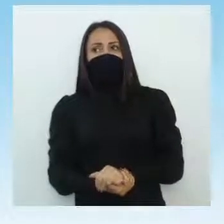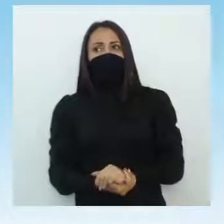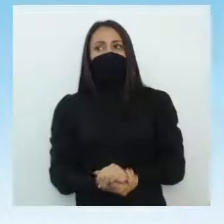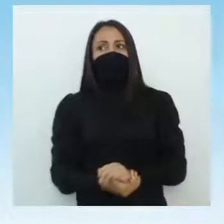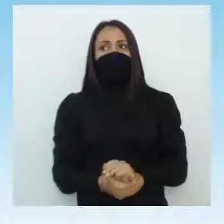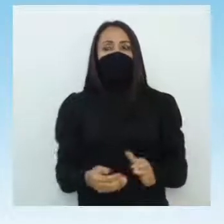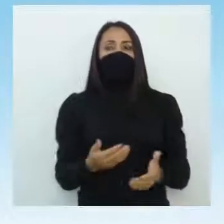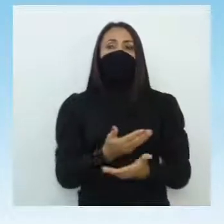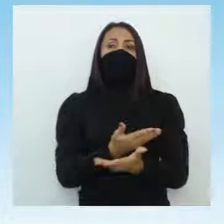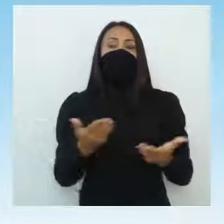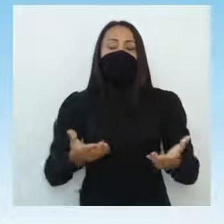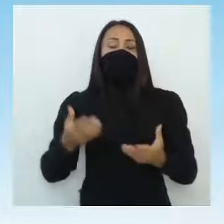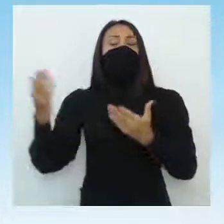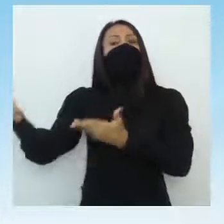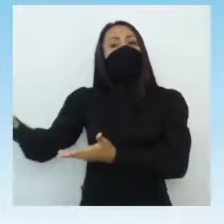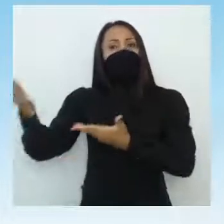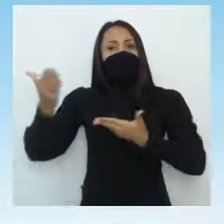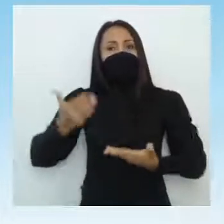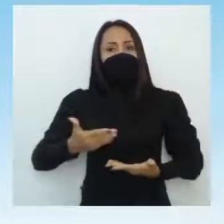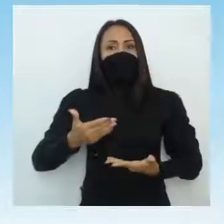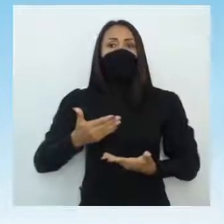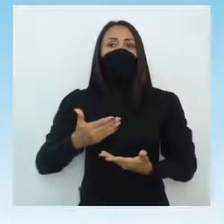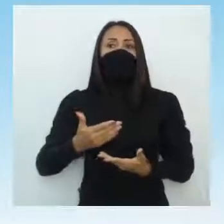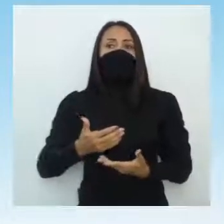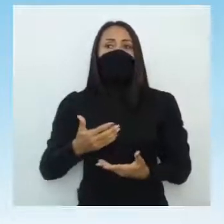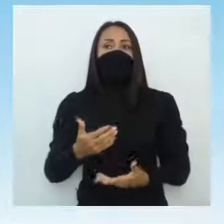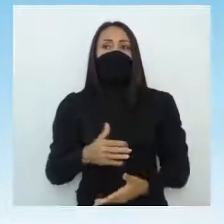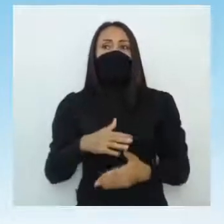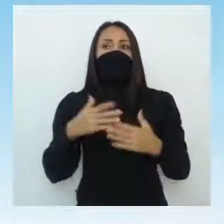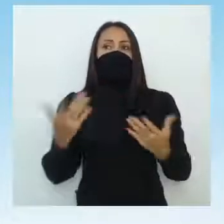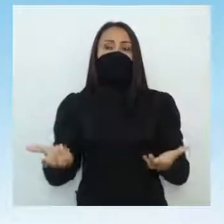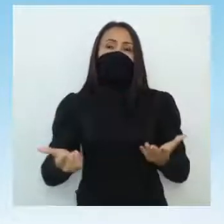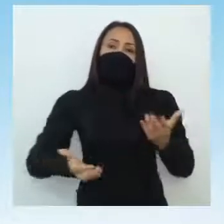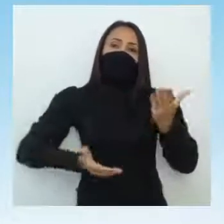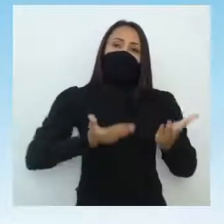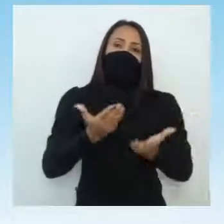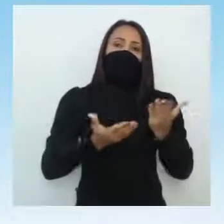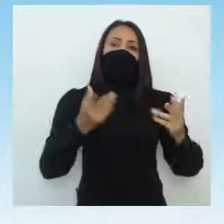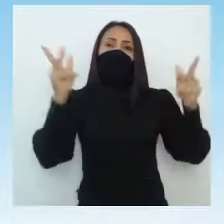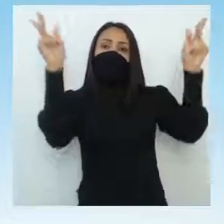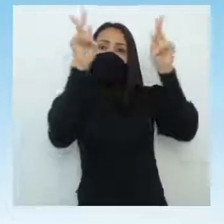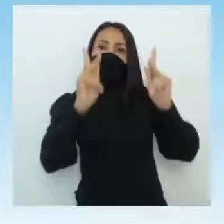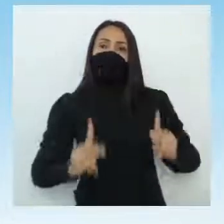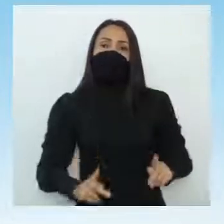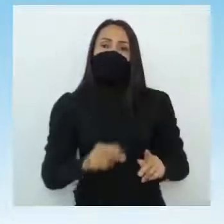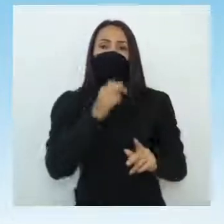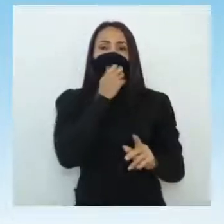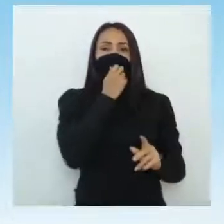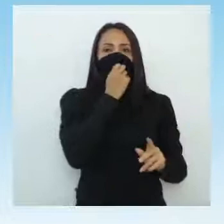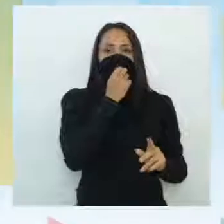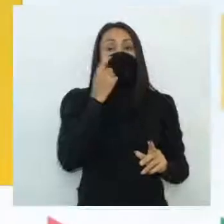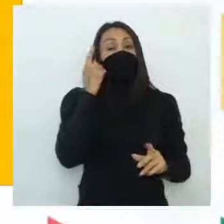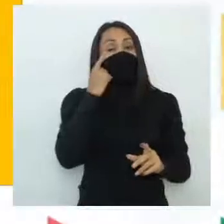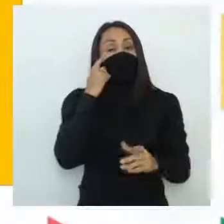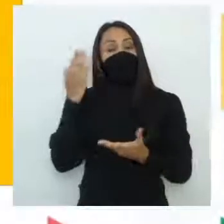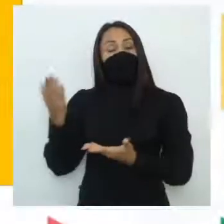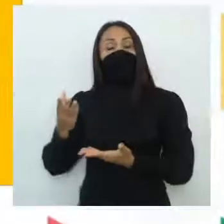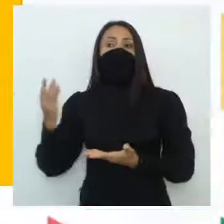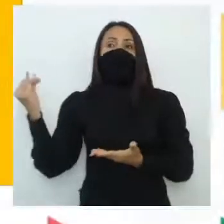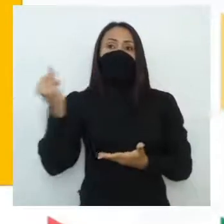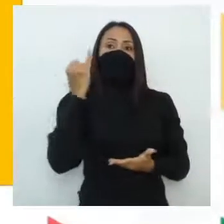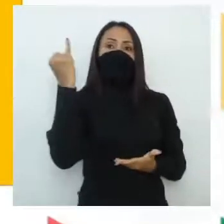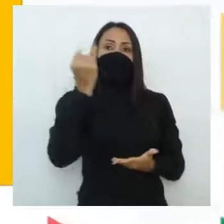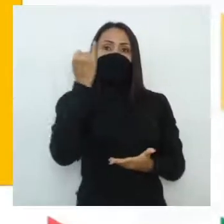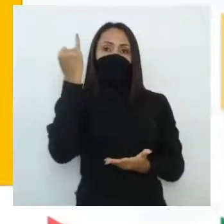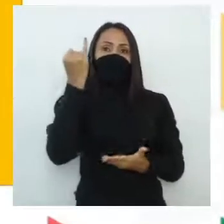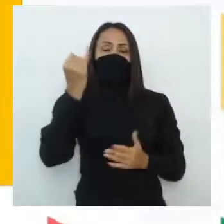que recebem, no caso, são os semeadores da paz. Então, vejam só a importância